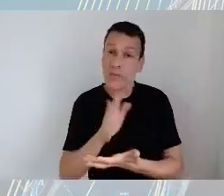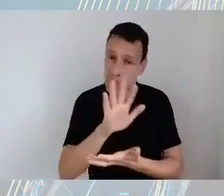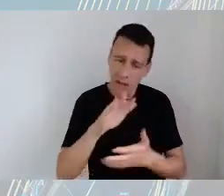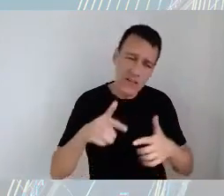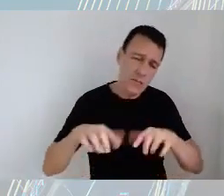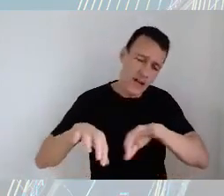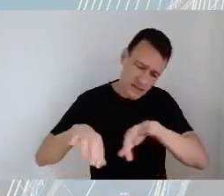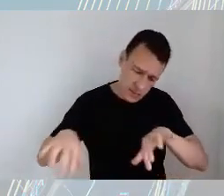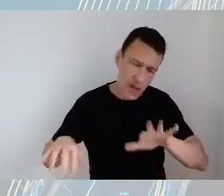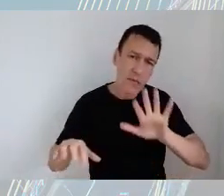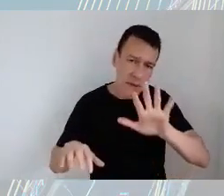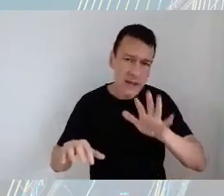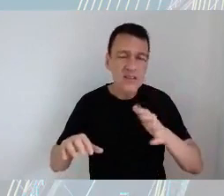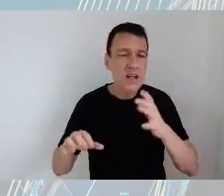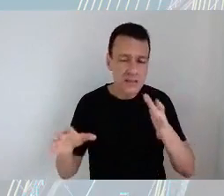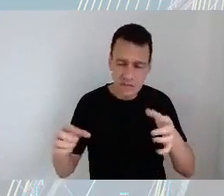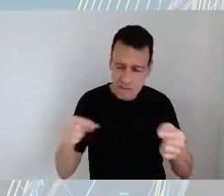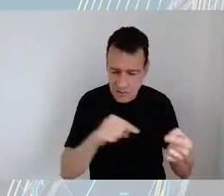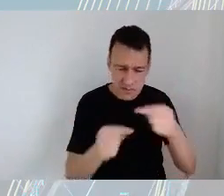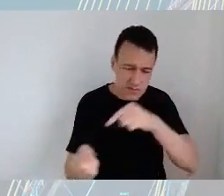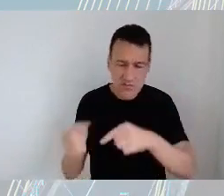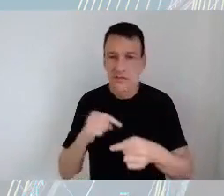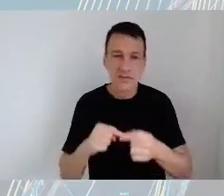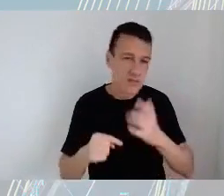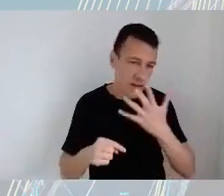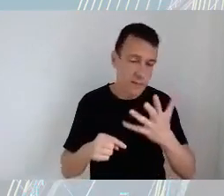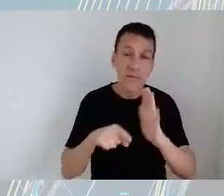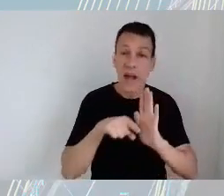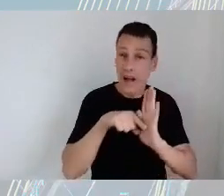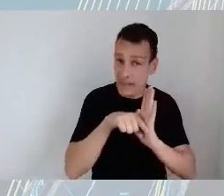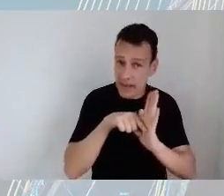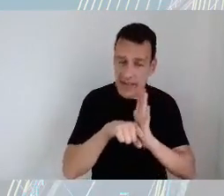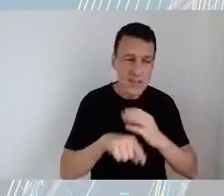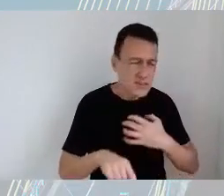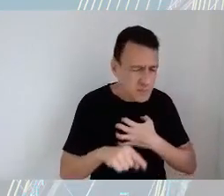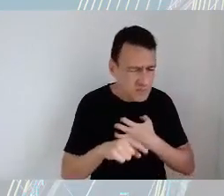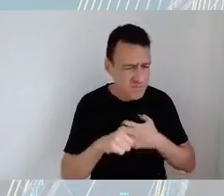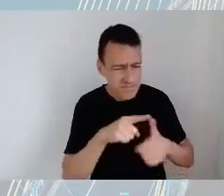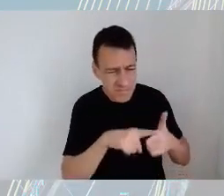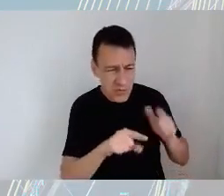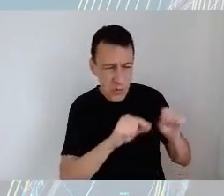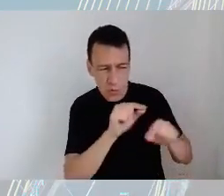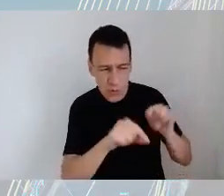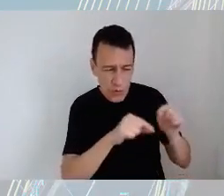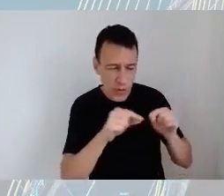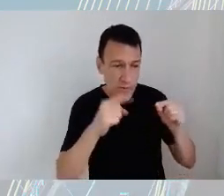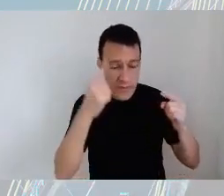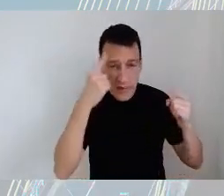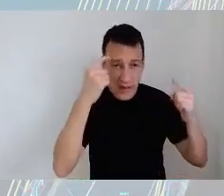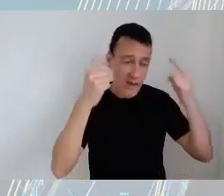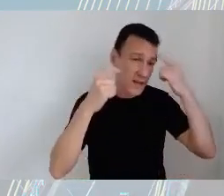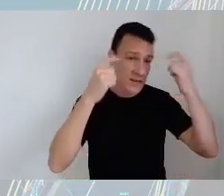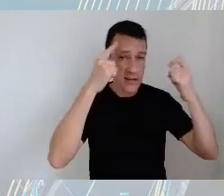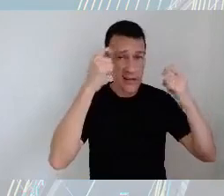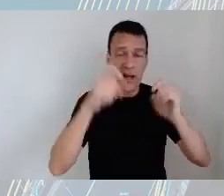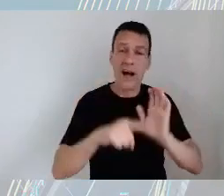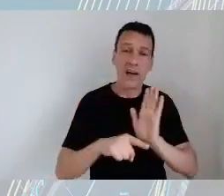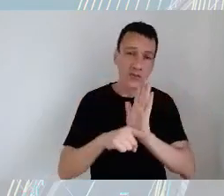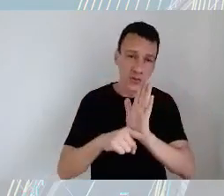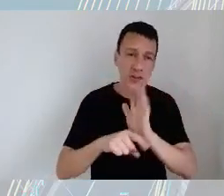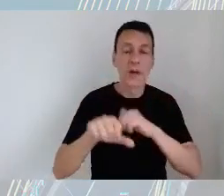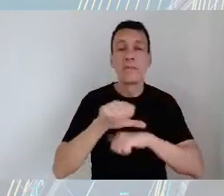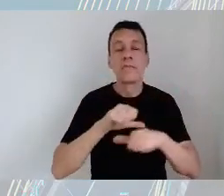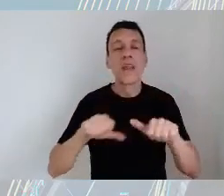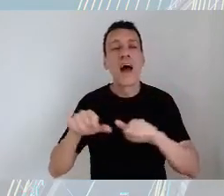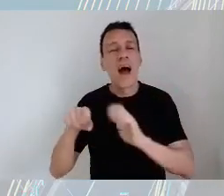mais focado em sentir as dores do negócio, trazer insights que são relevantes para a operação, e o Analytics Engineer muito mais